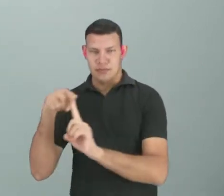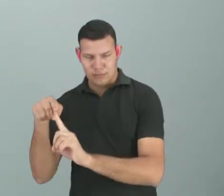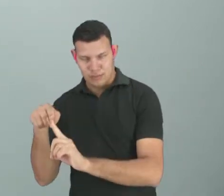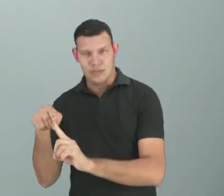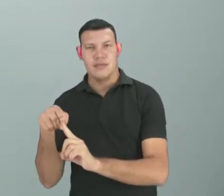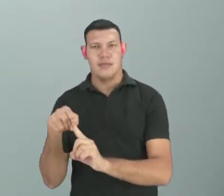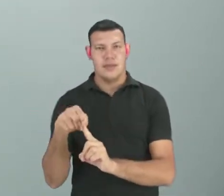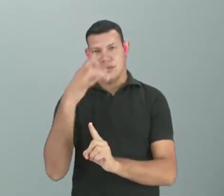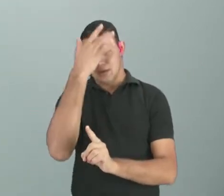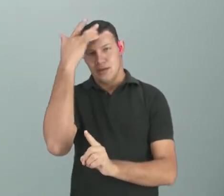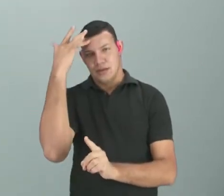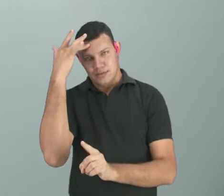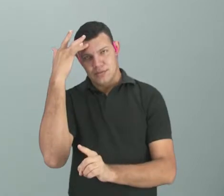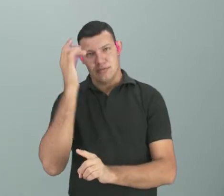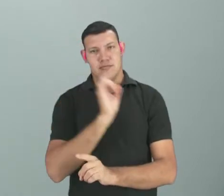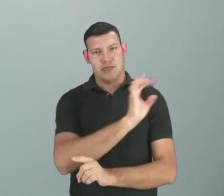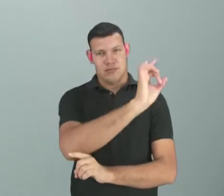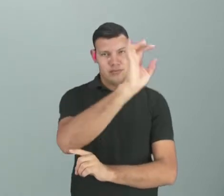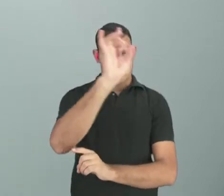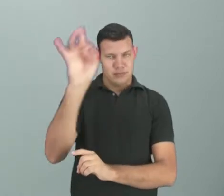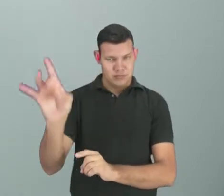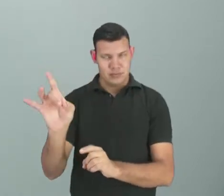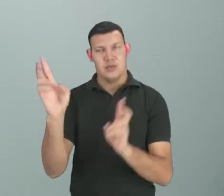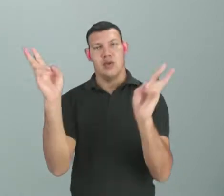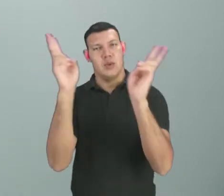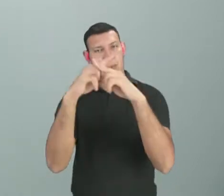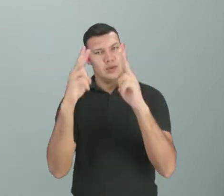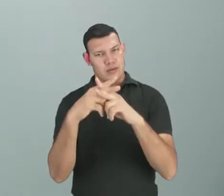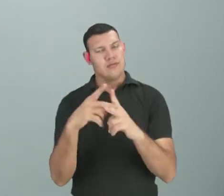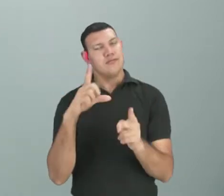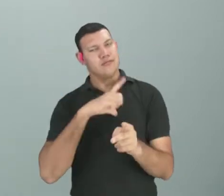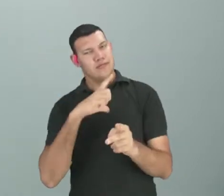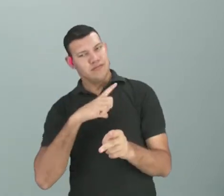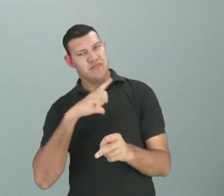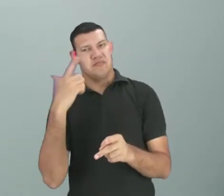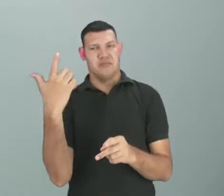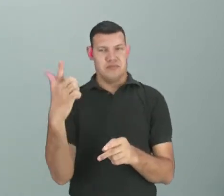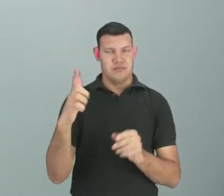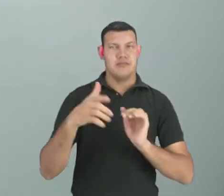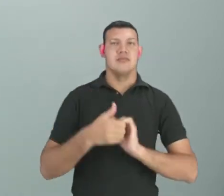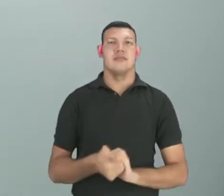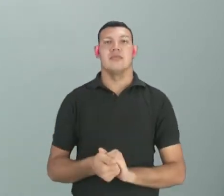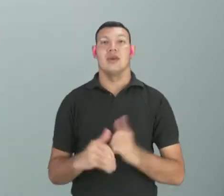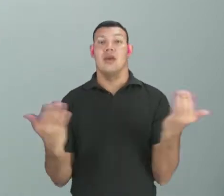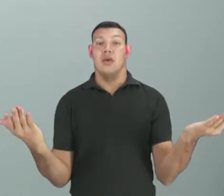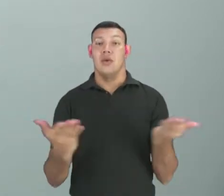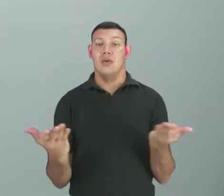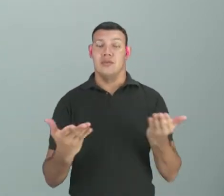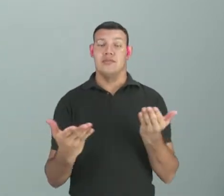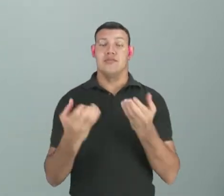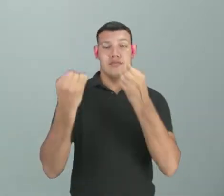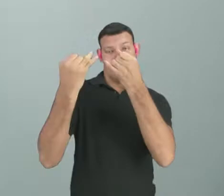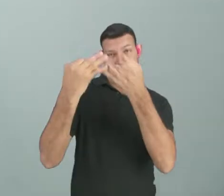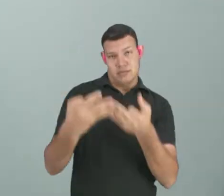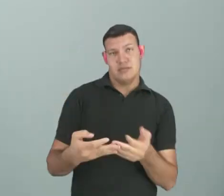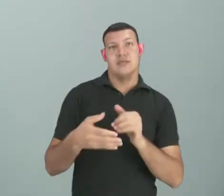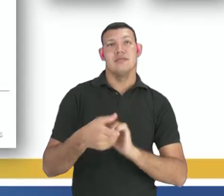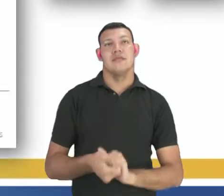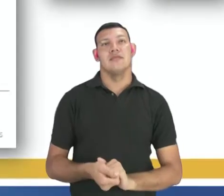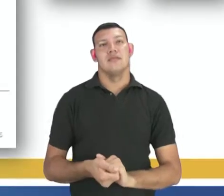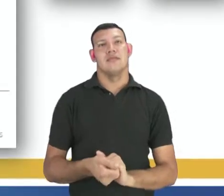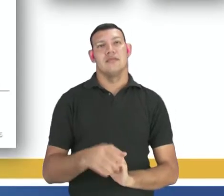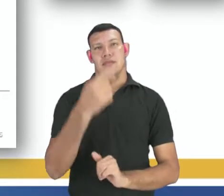cada atividade, será que existe, né, ou não existe? Então a gente vai ver um pouquinho sobre isso hoje. E